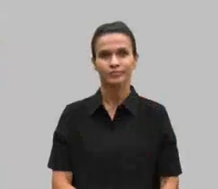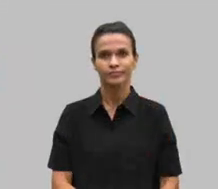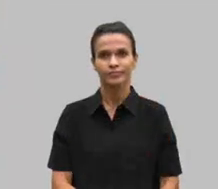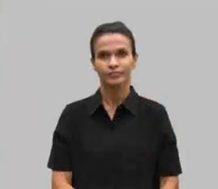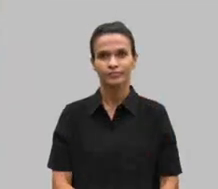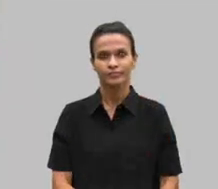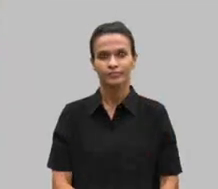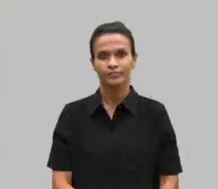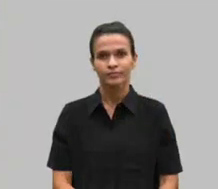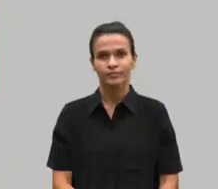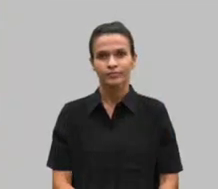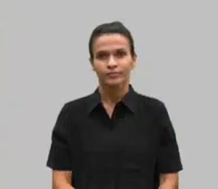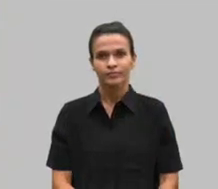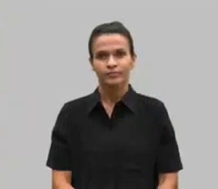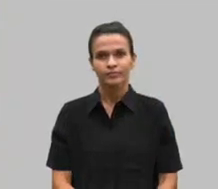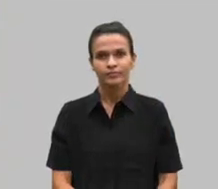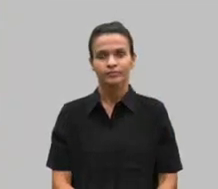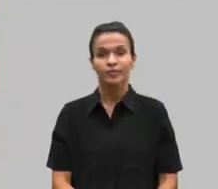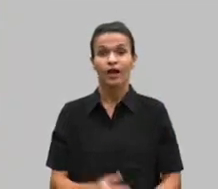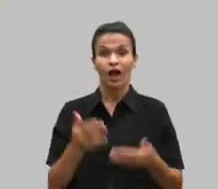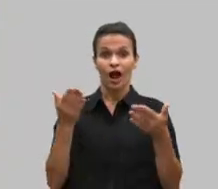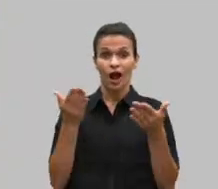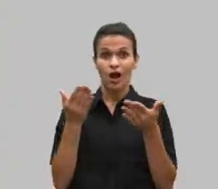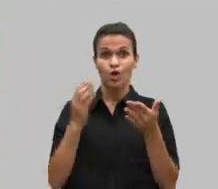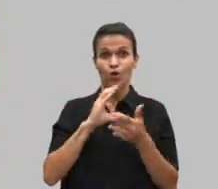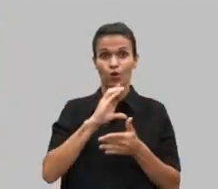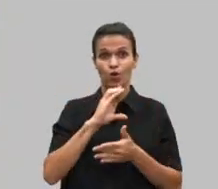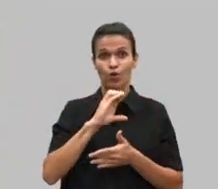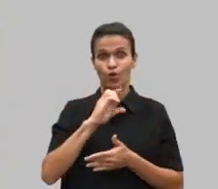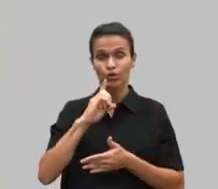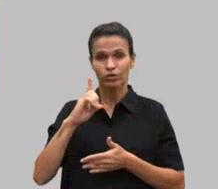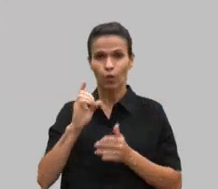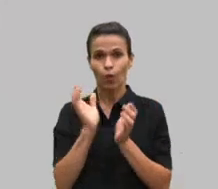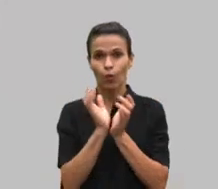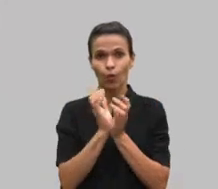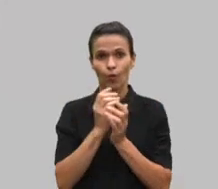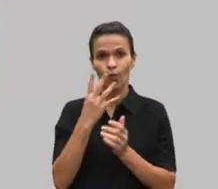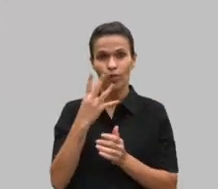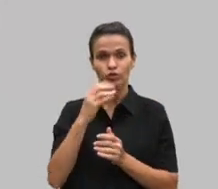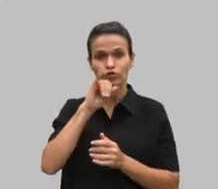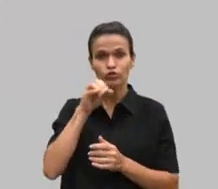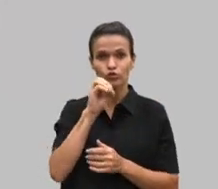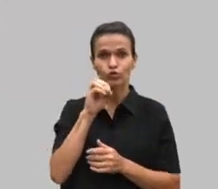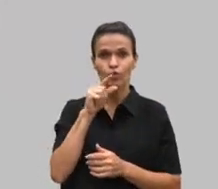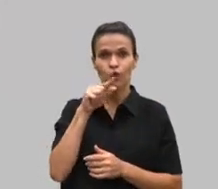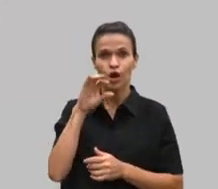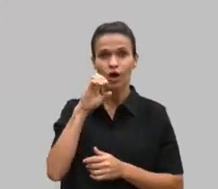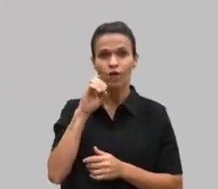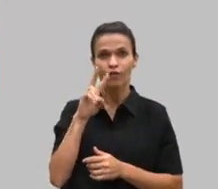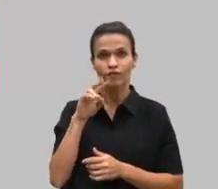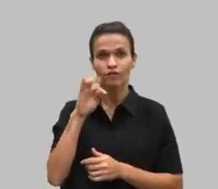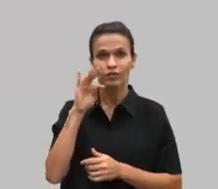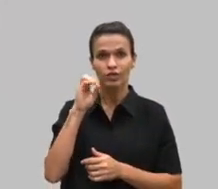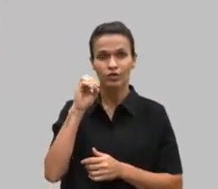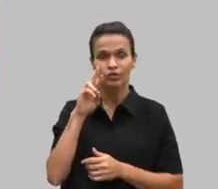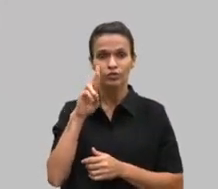Esqueci a palavra coordenador do grupo 4 João Vitor Alves de Oliveira